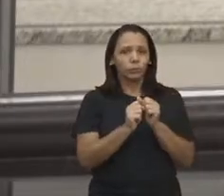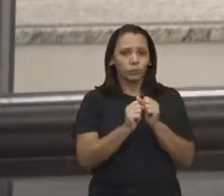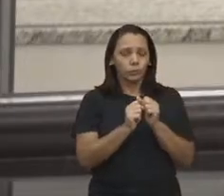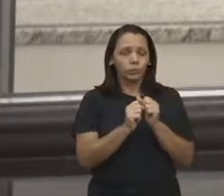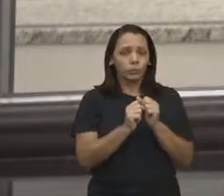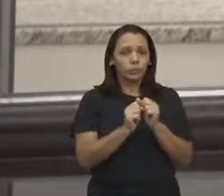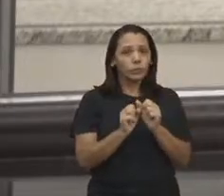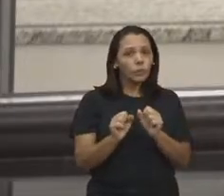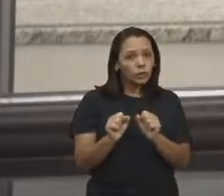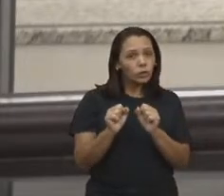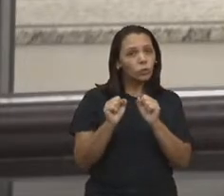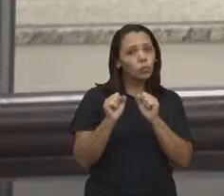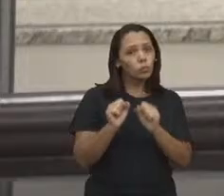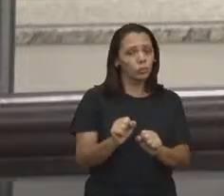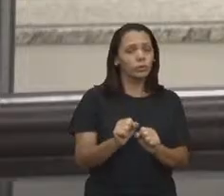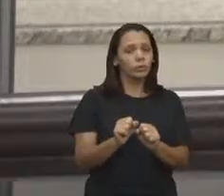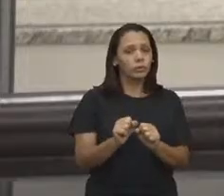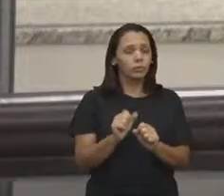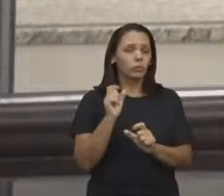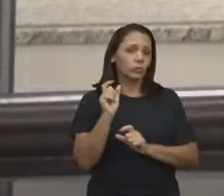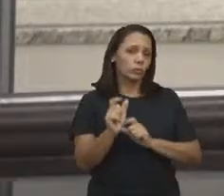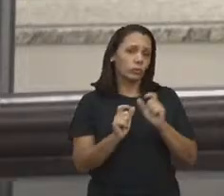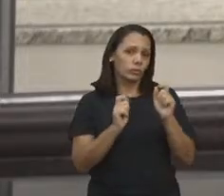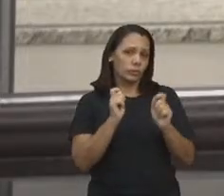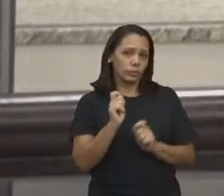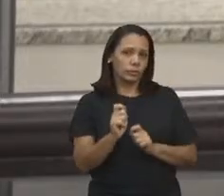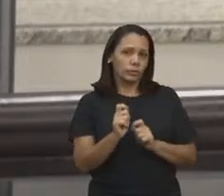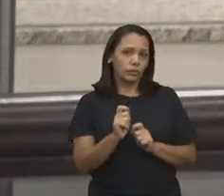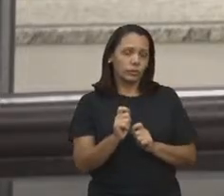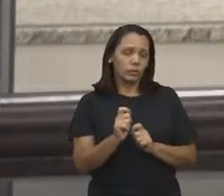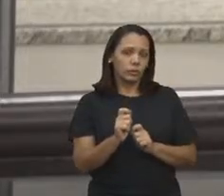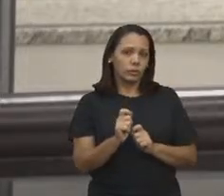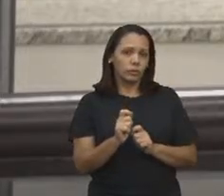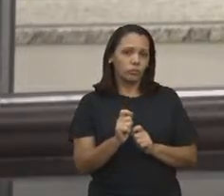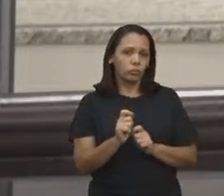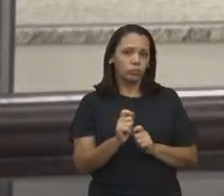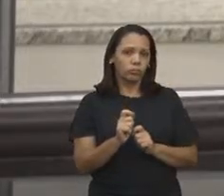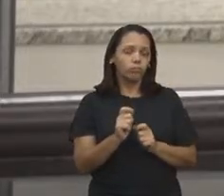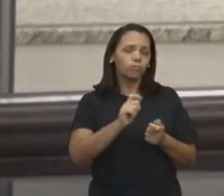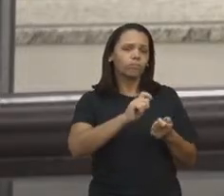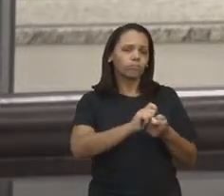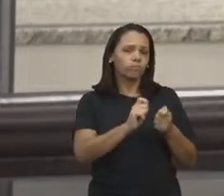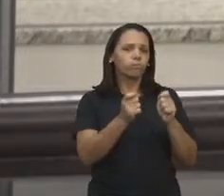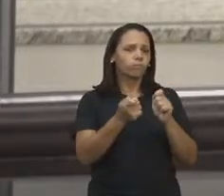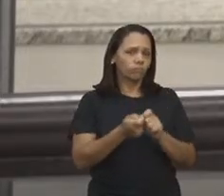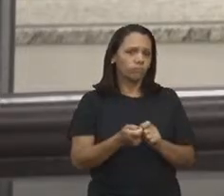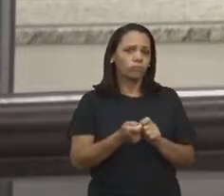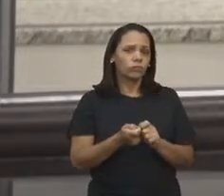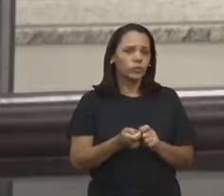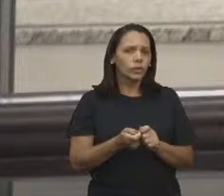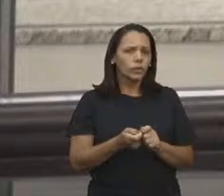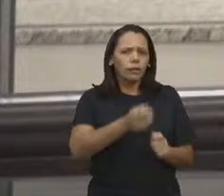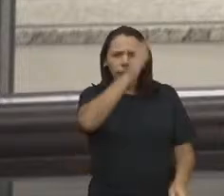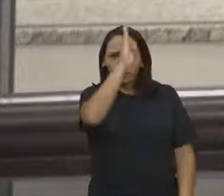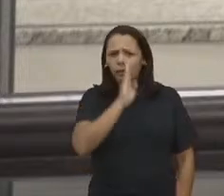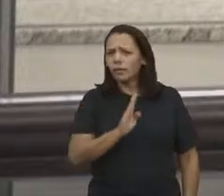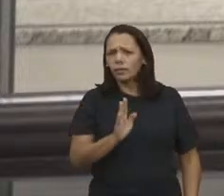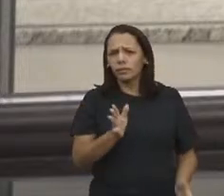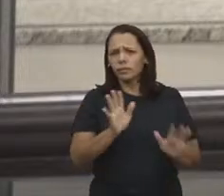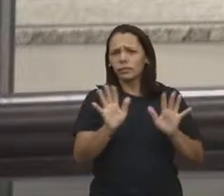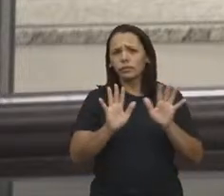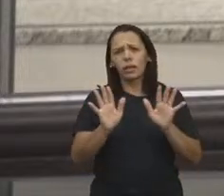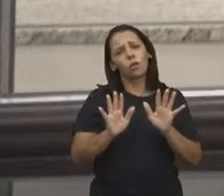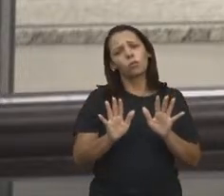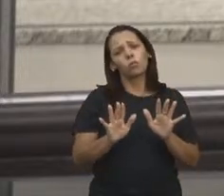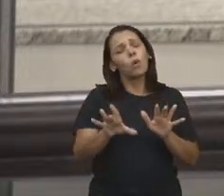que podemos aí fazer uma coisa justa, adequada. E não queremos nada de graça, Paulinho. Nós queremos